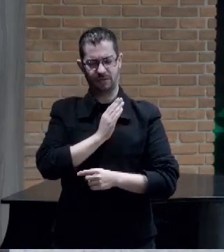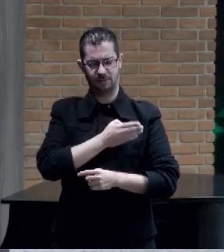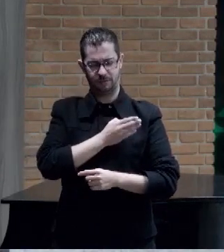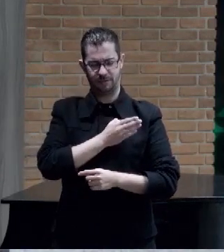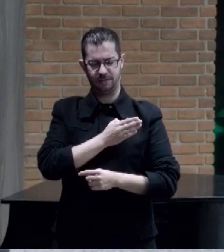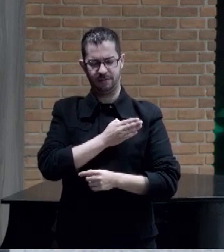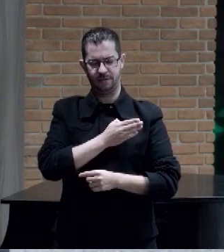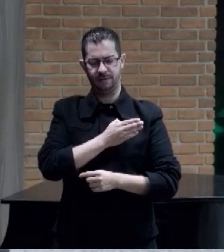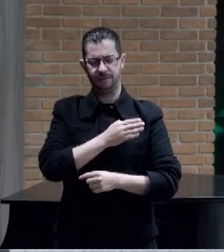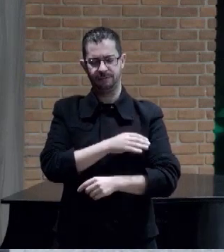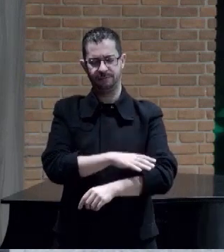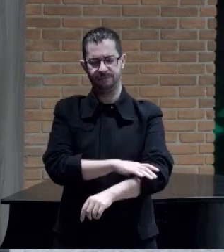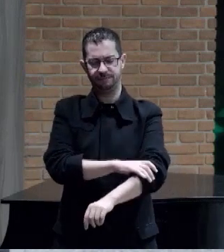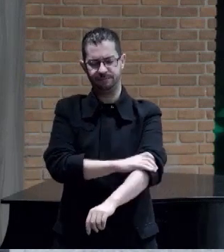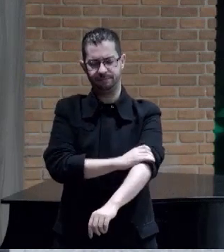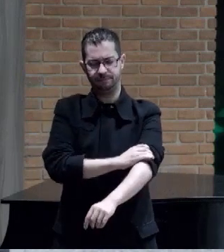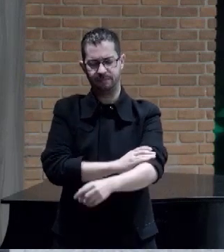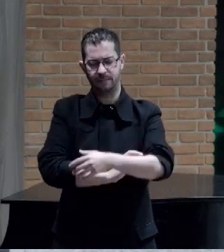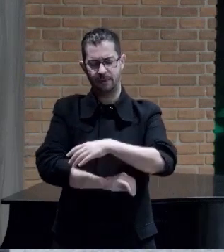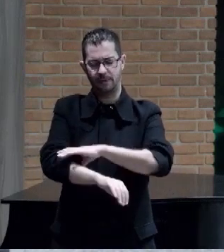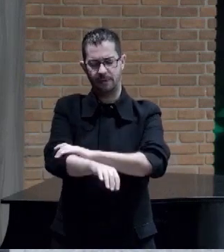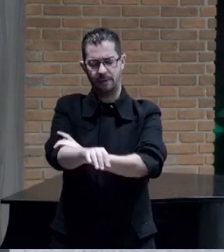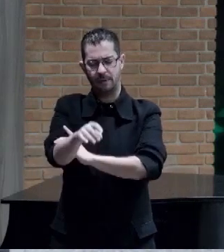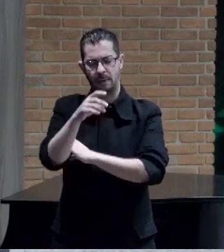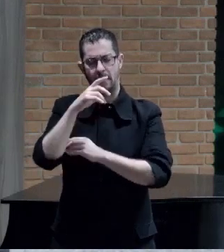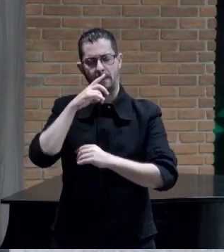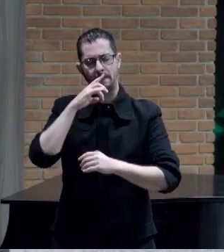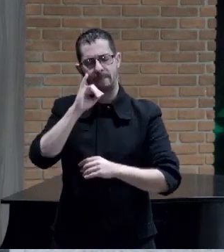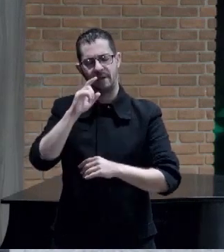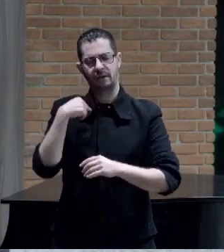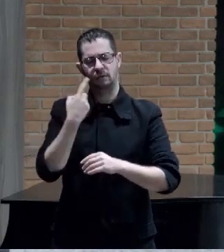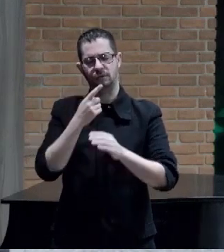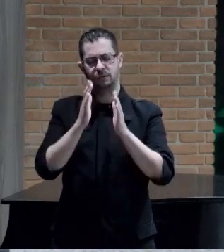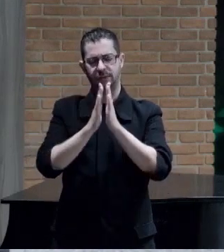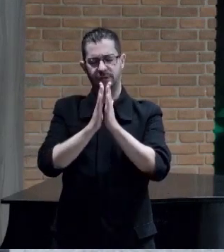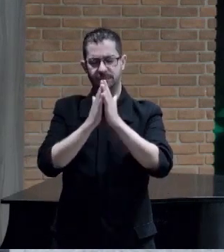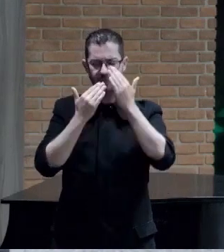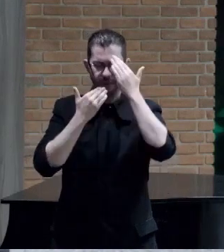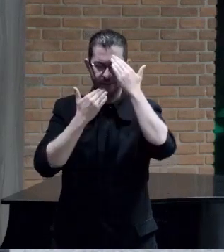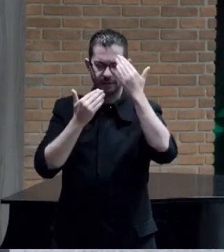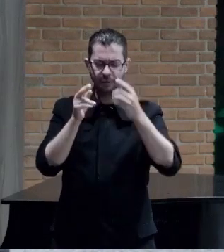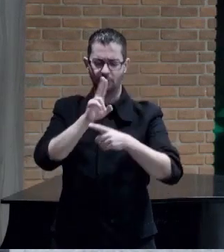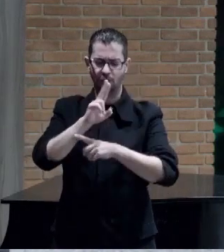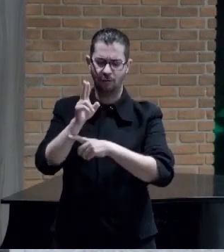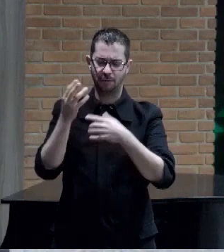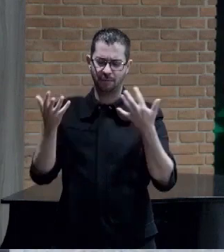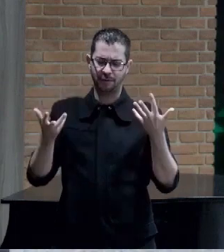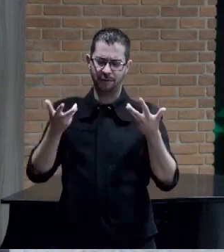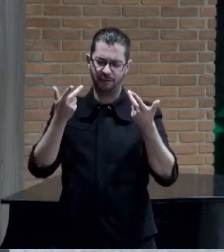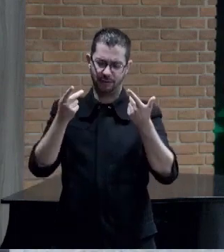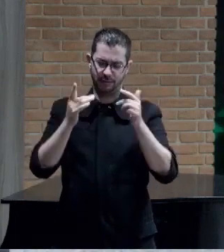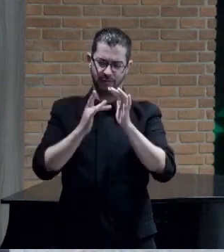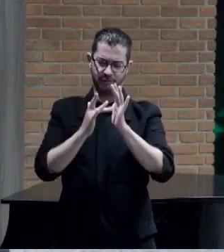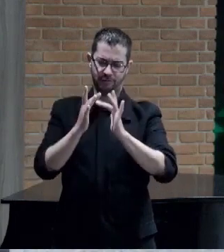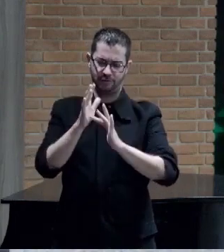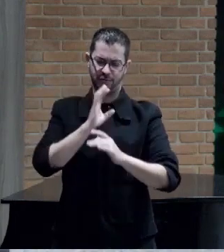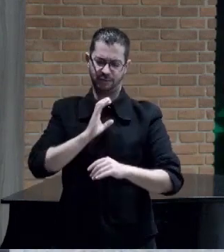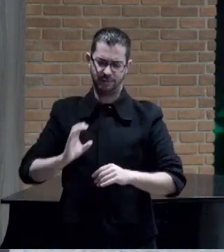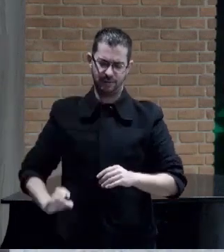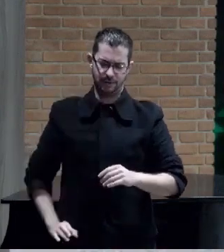meu. Pai, nós oramos agradecidos no nome precioso de Jesus Cristo. Amém.